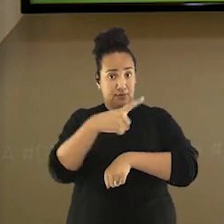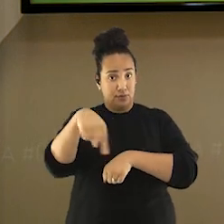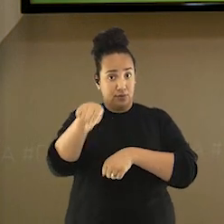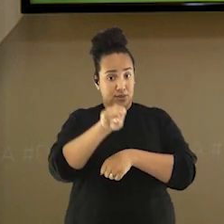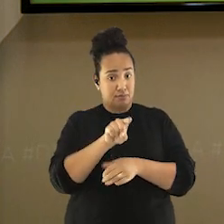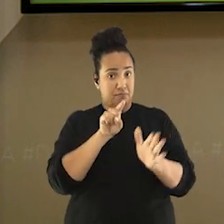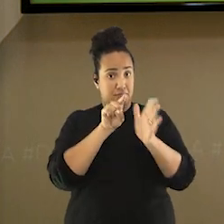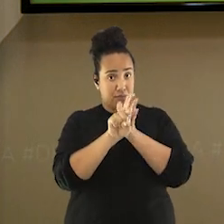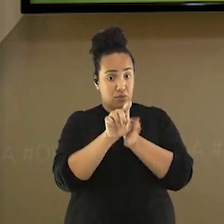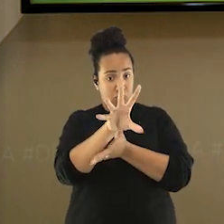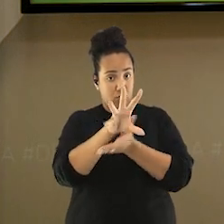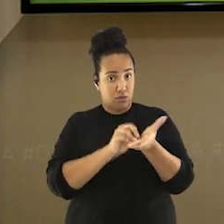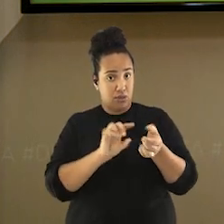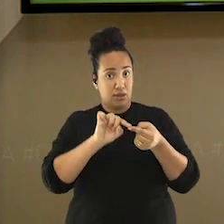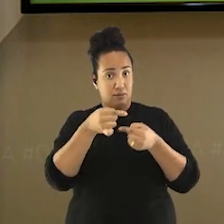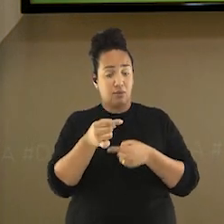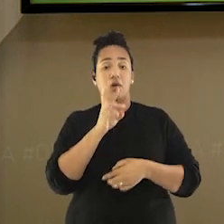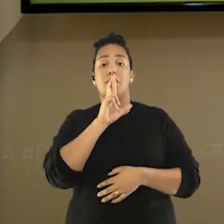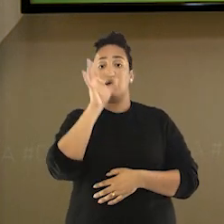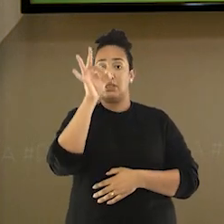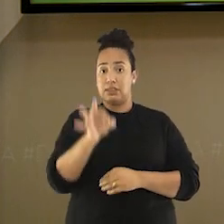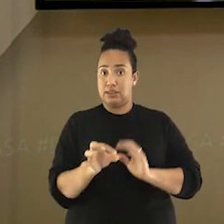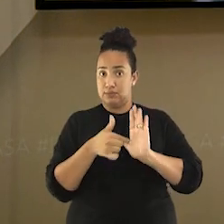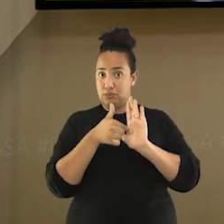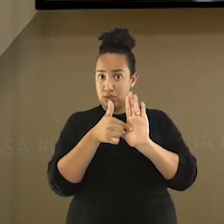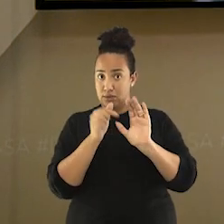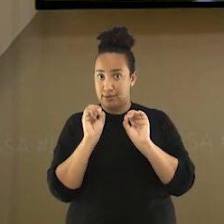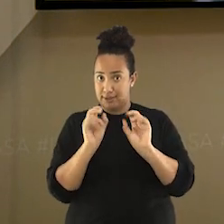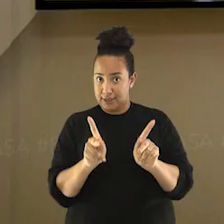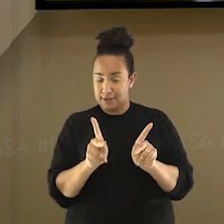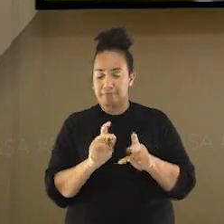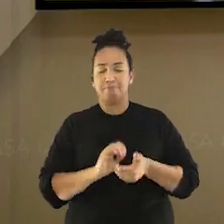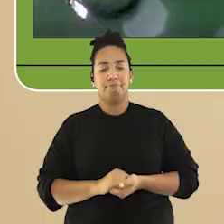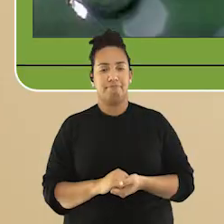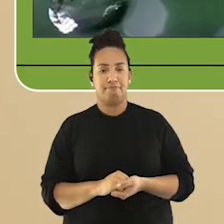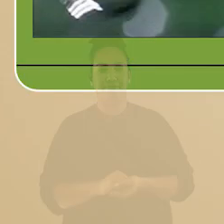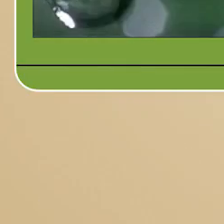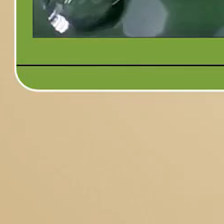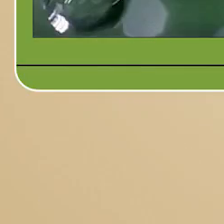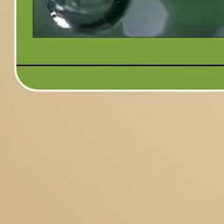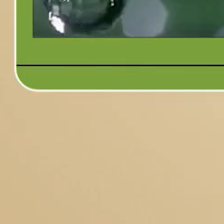caderno e nós corrigimos ao fim de nossa aula. Agora, vamos lá!